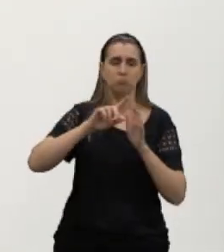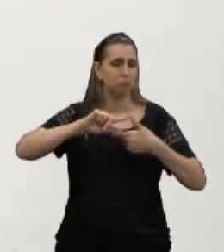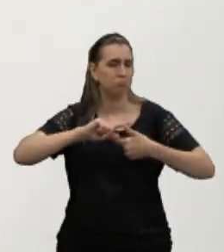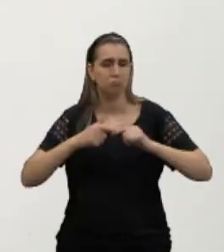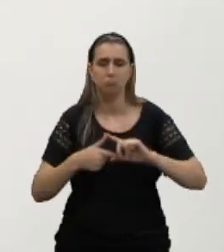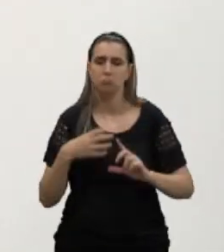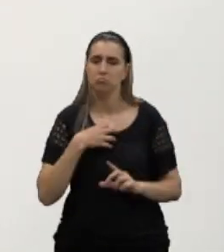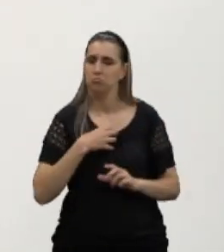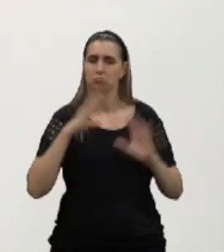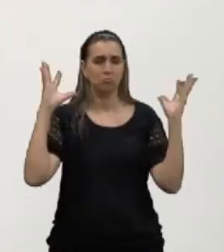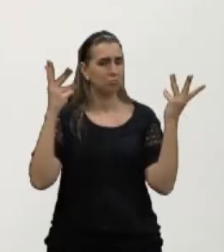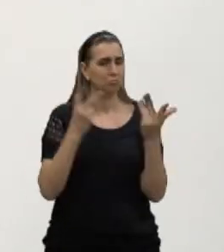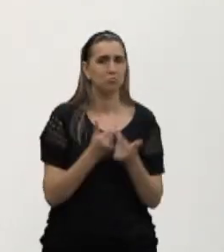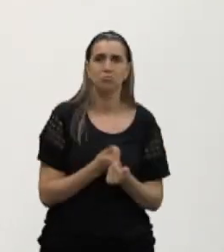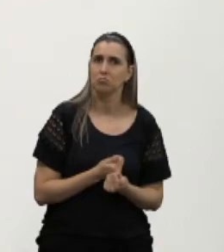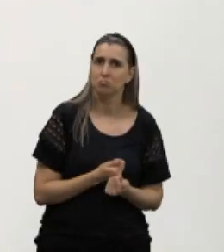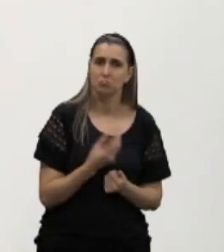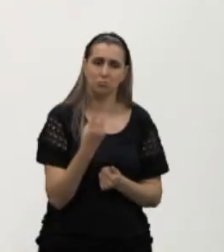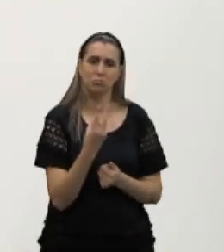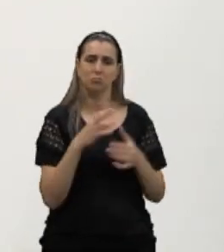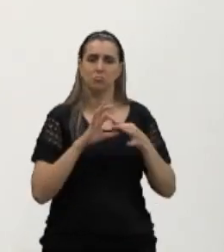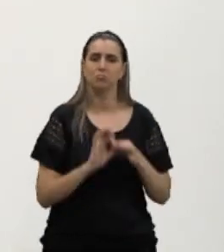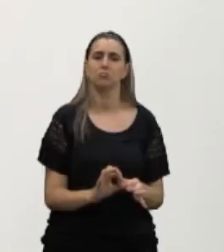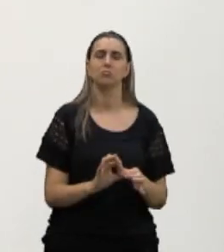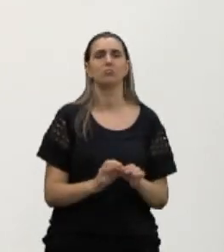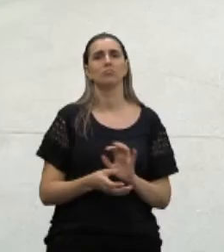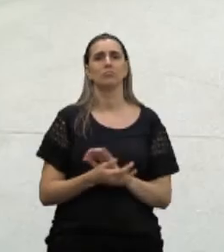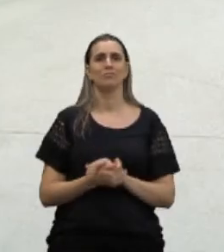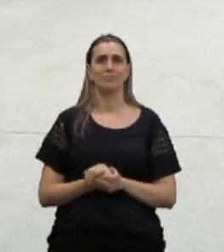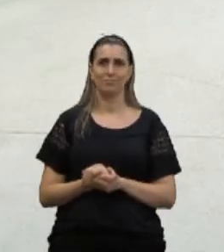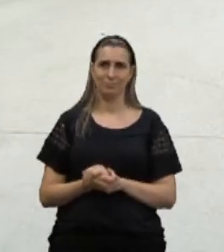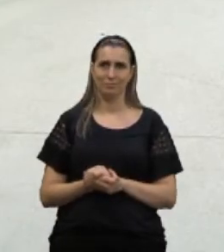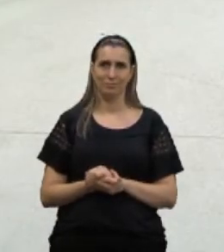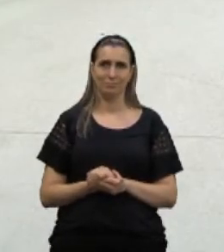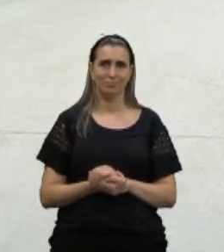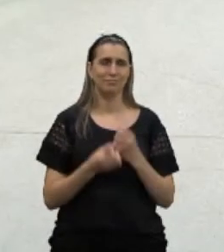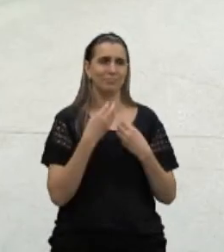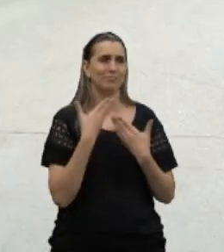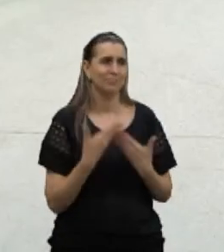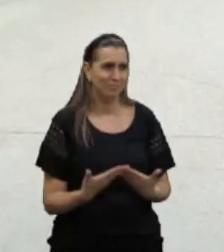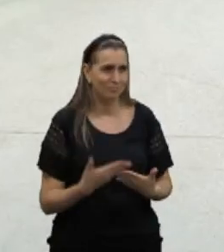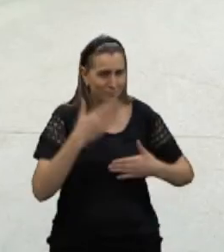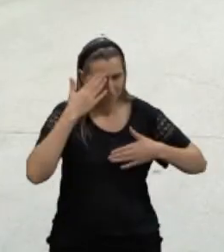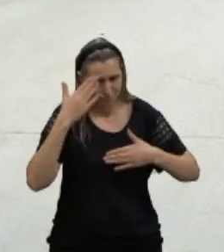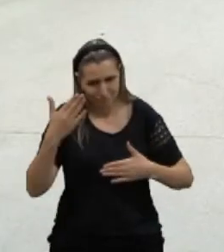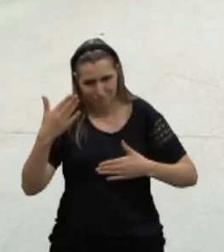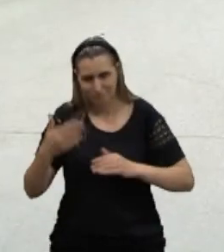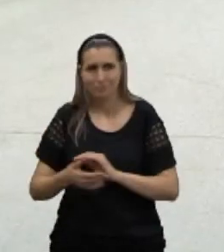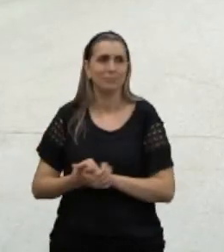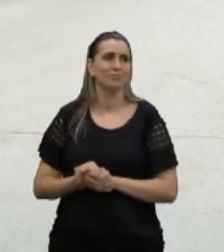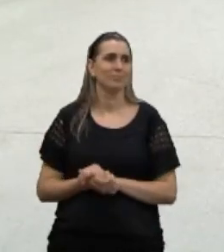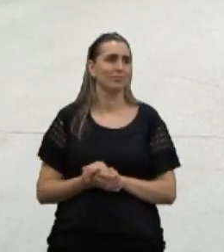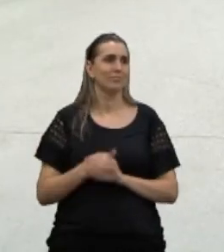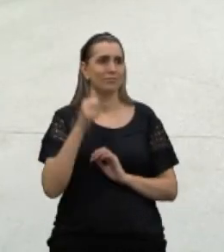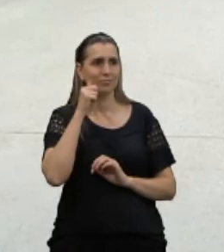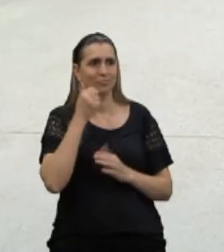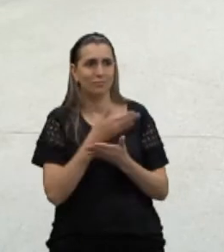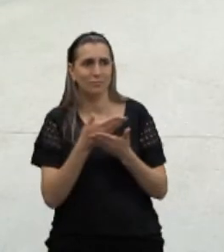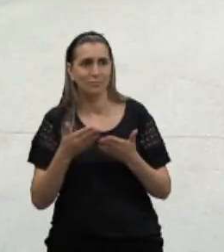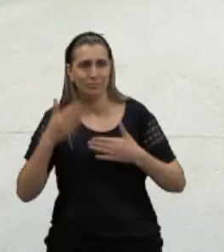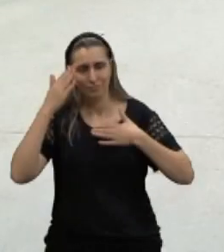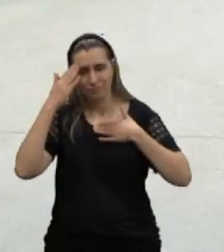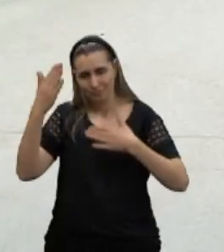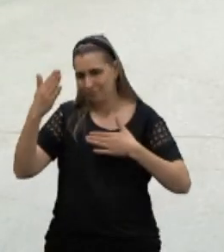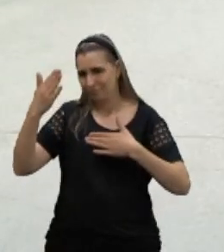maneira fantástica, ligando as duas coisas. É isso aí. Muito bom, muito obrigada. É isso, então, meninas.